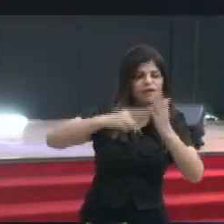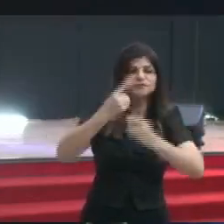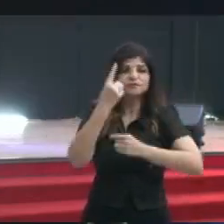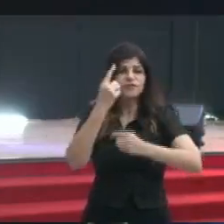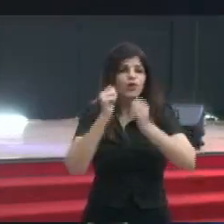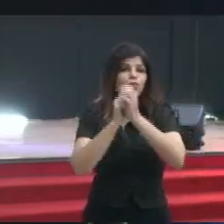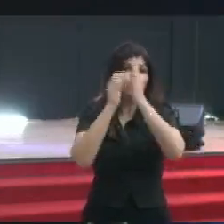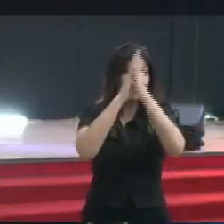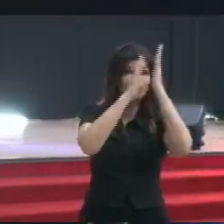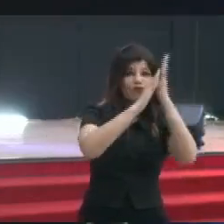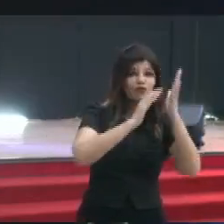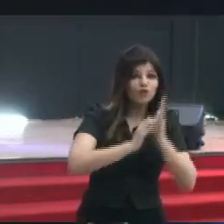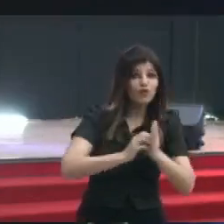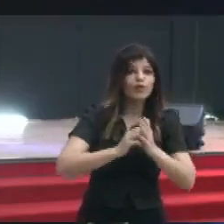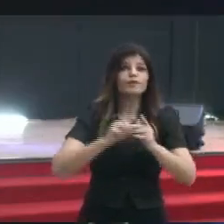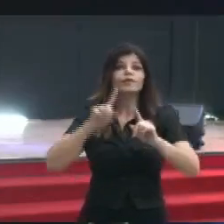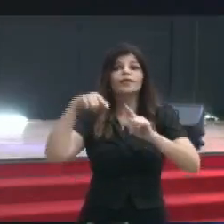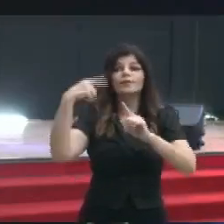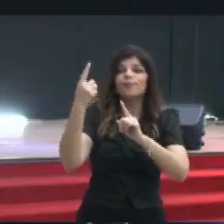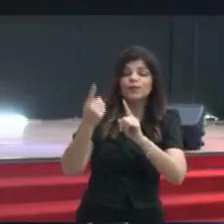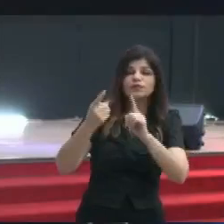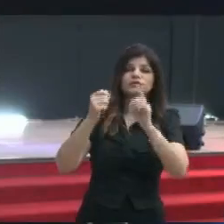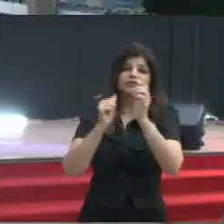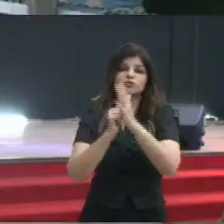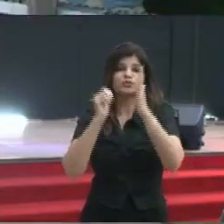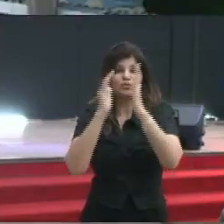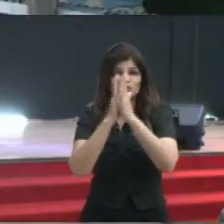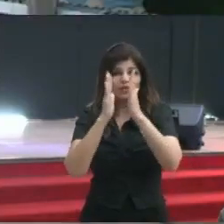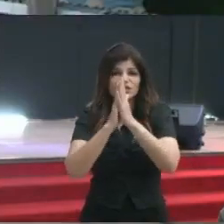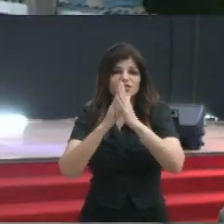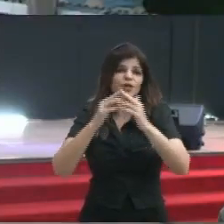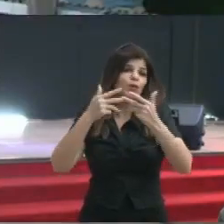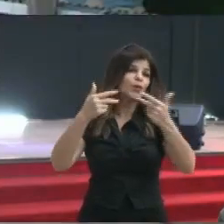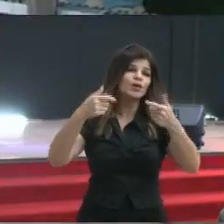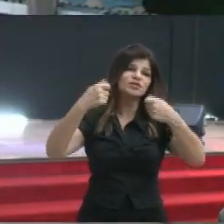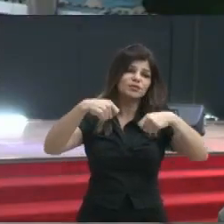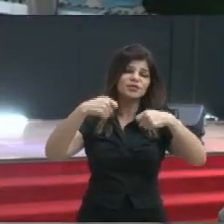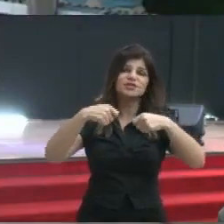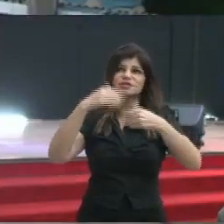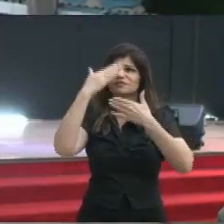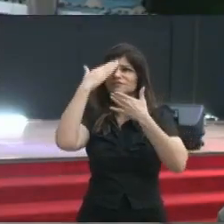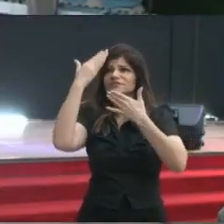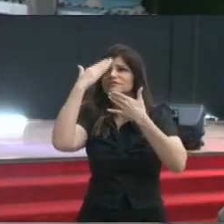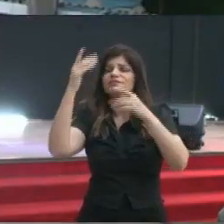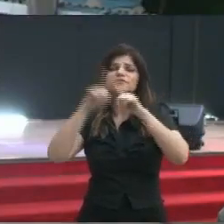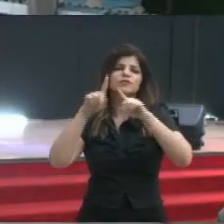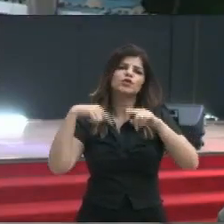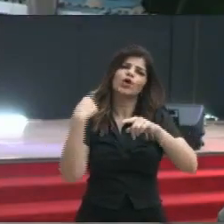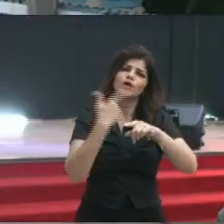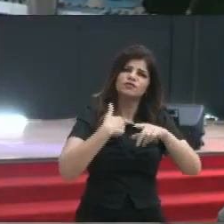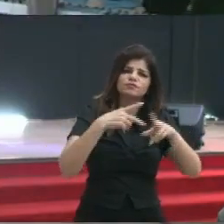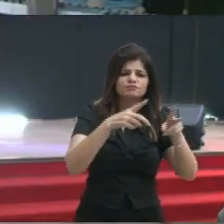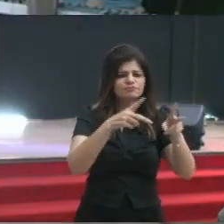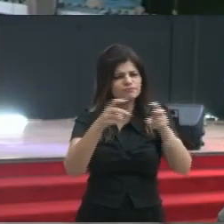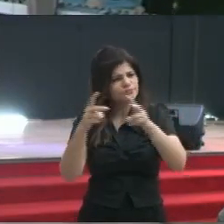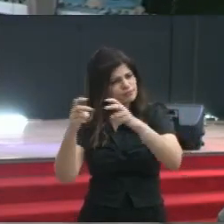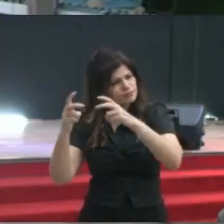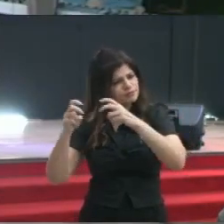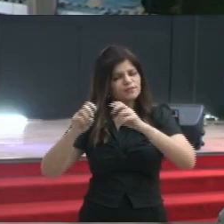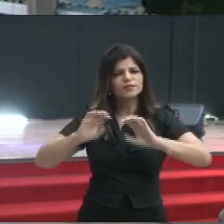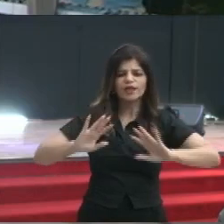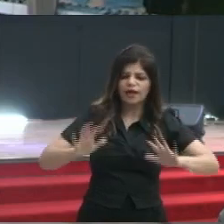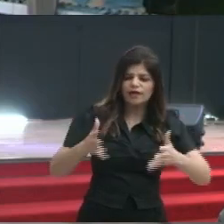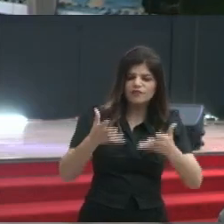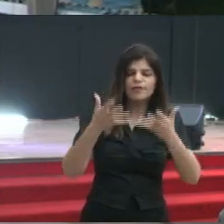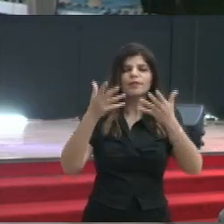gratidão e por necessidades. E nós vamos ver milagres, nós vamos ver cura, nós vamos ver avivamento, nós vamos ver restauração